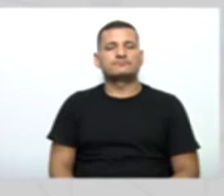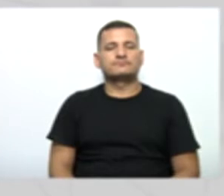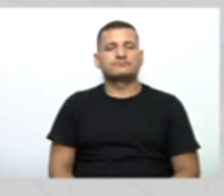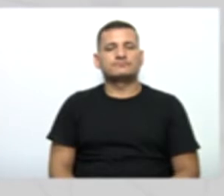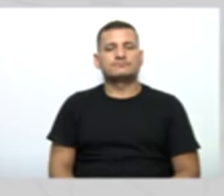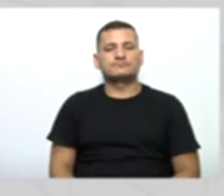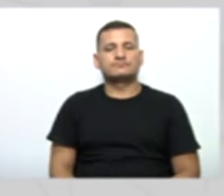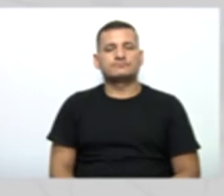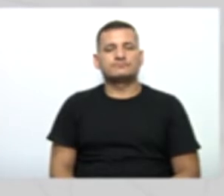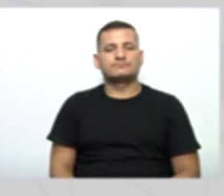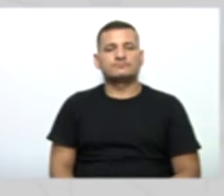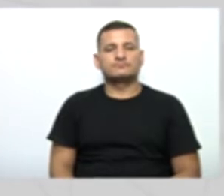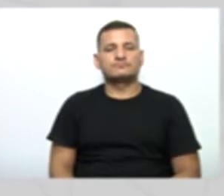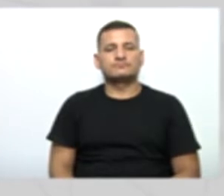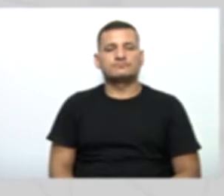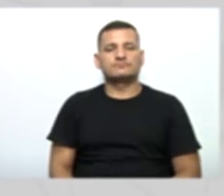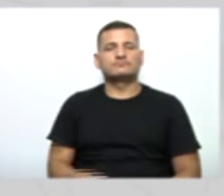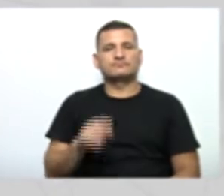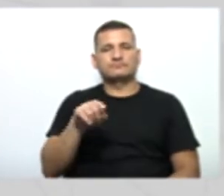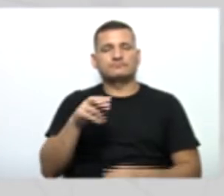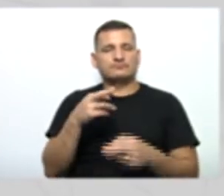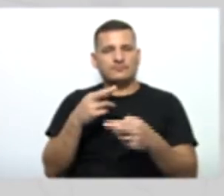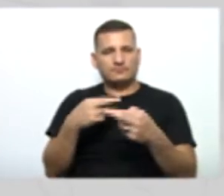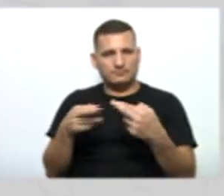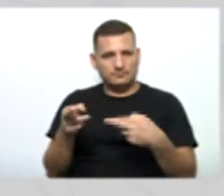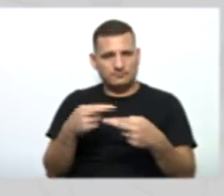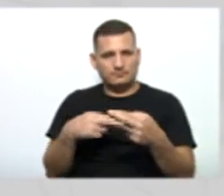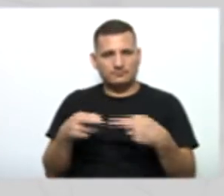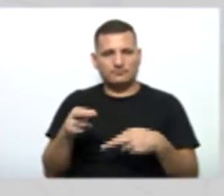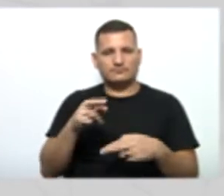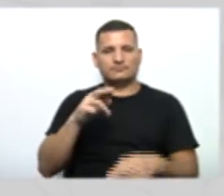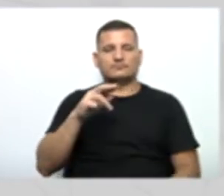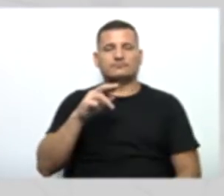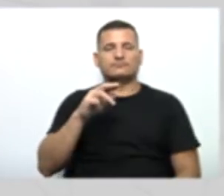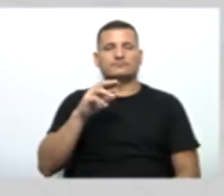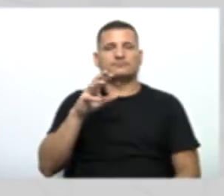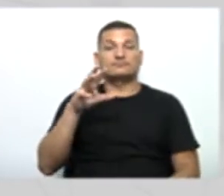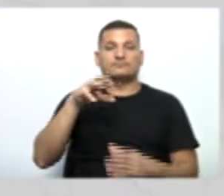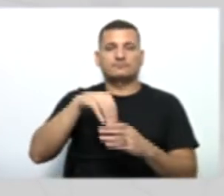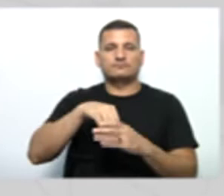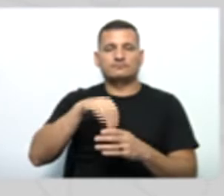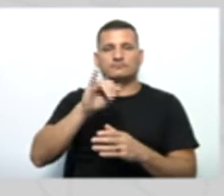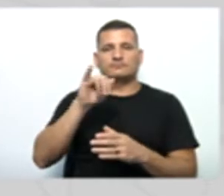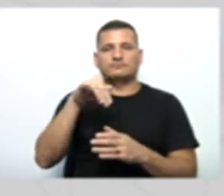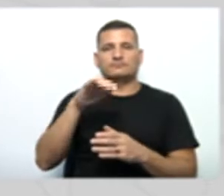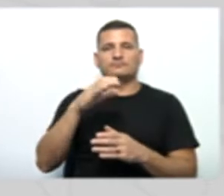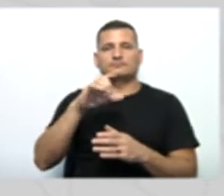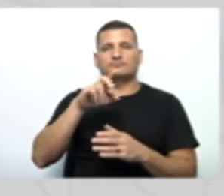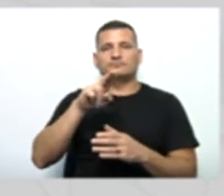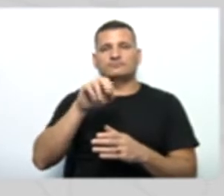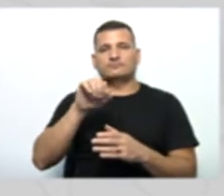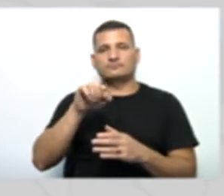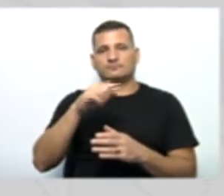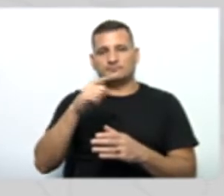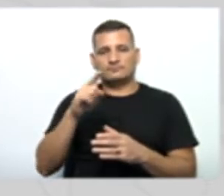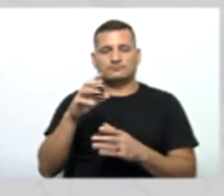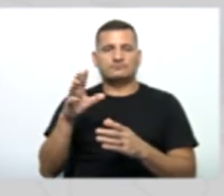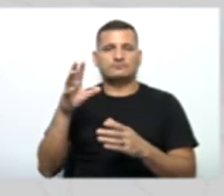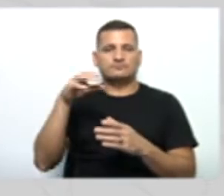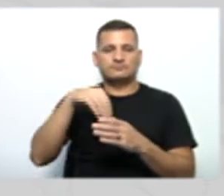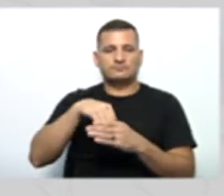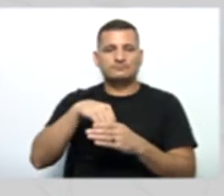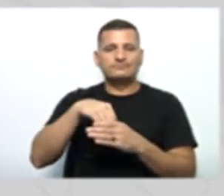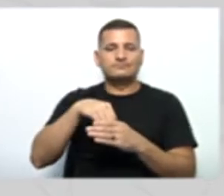o relacionamento de inclusão, pessoal. Certo? Então, assim, ó, professor